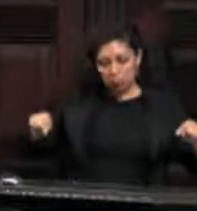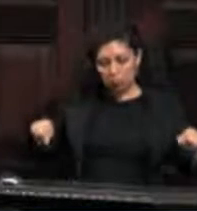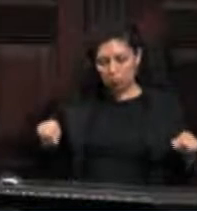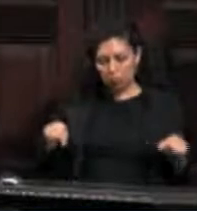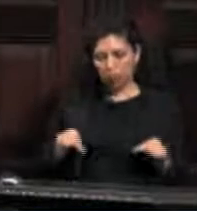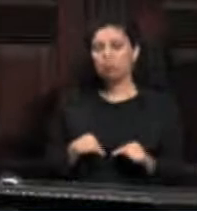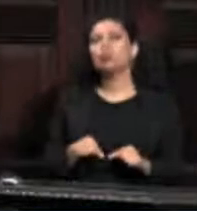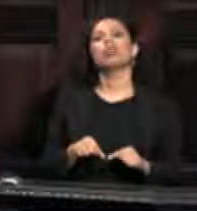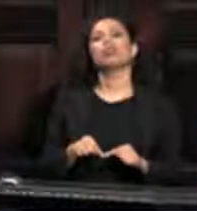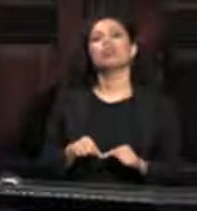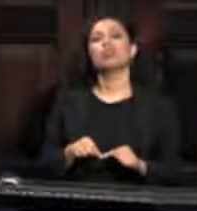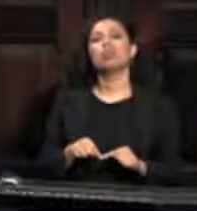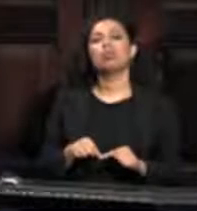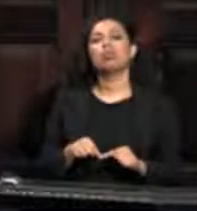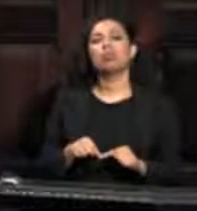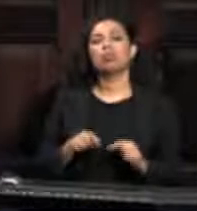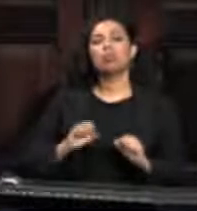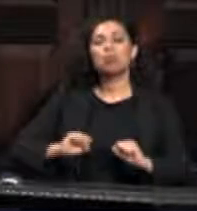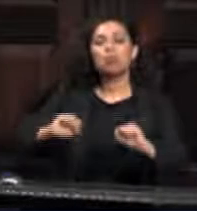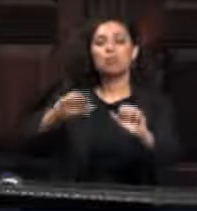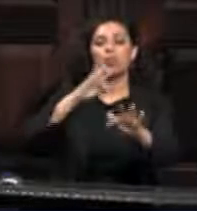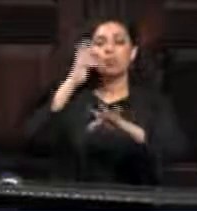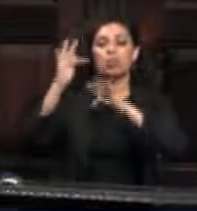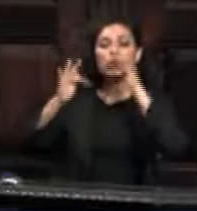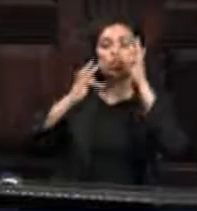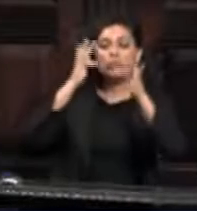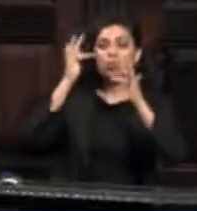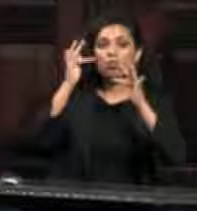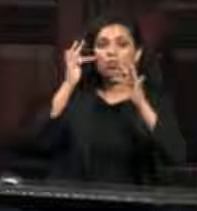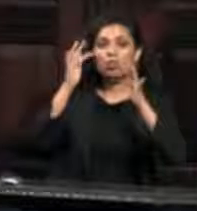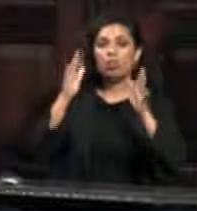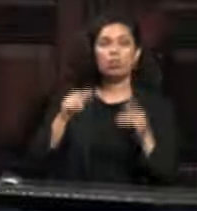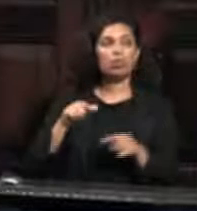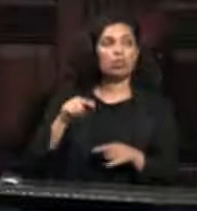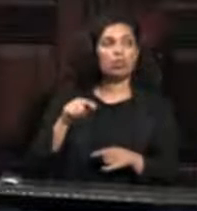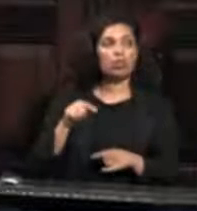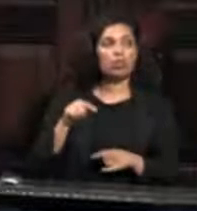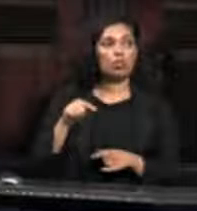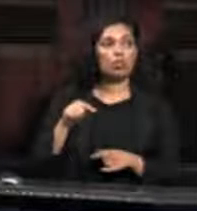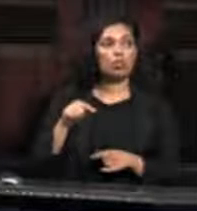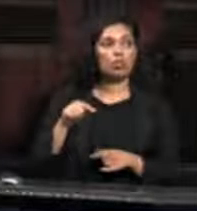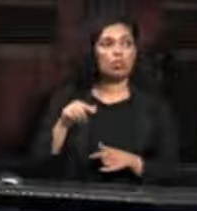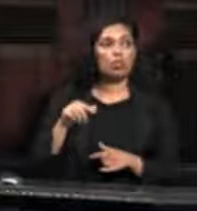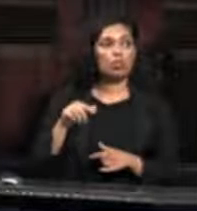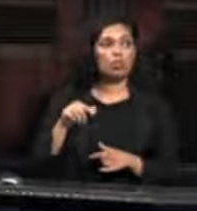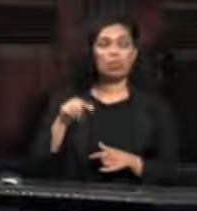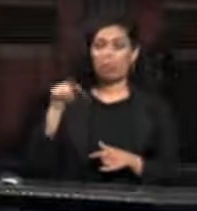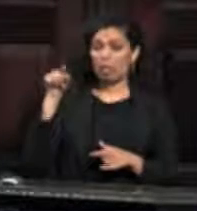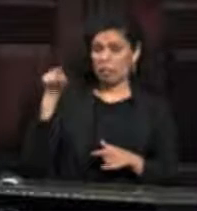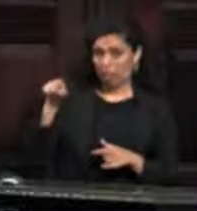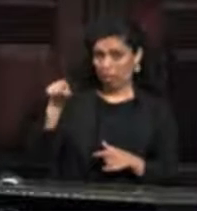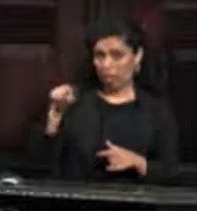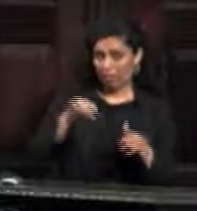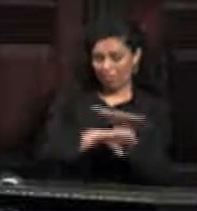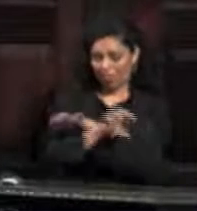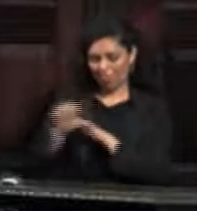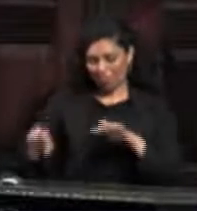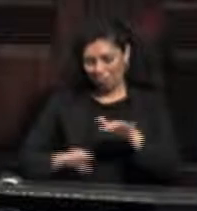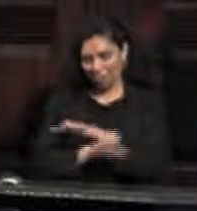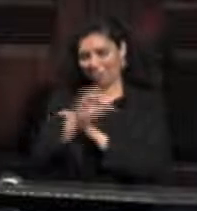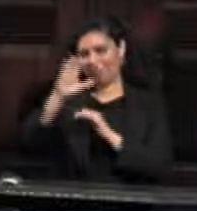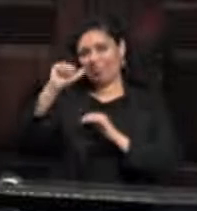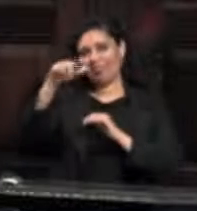mercado de flores do Rio de Janeiro, ela deveria devolver a